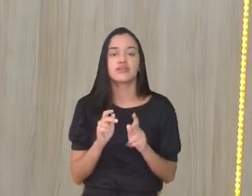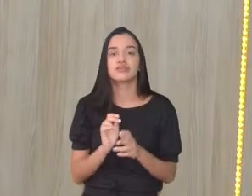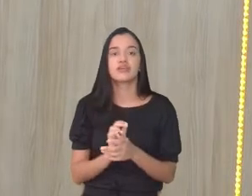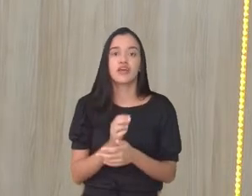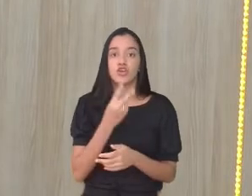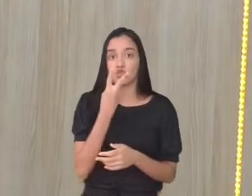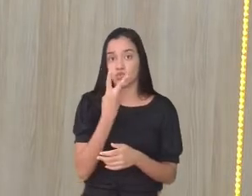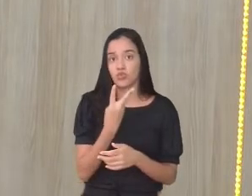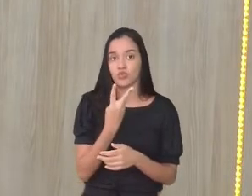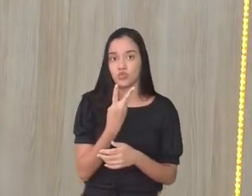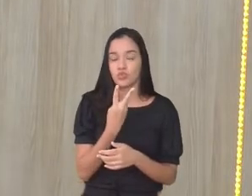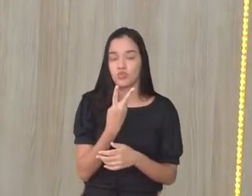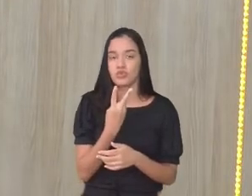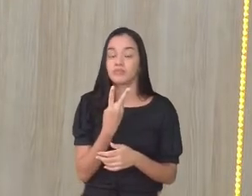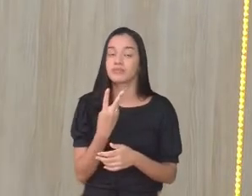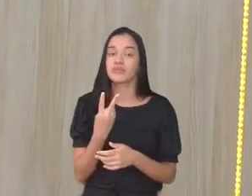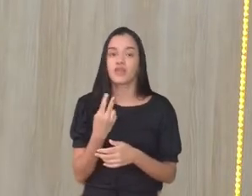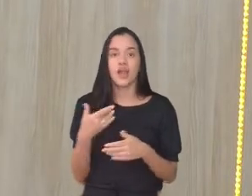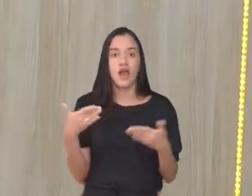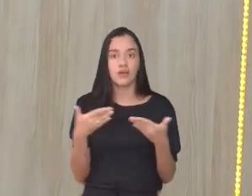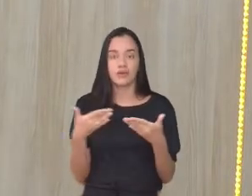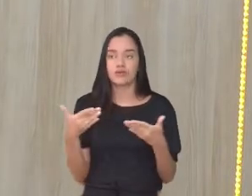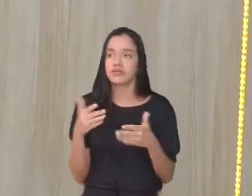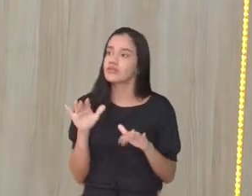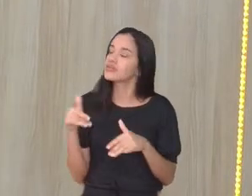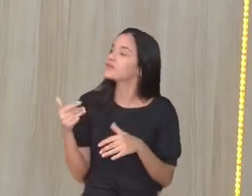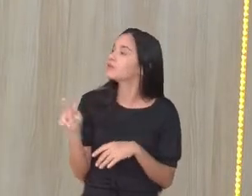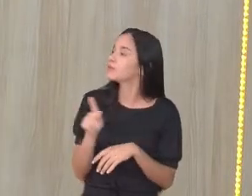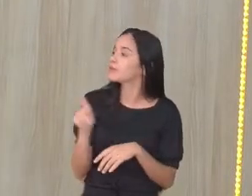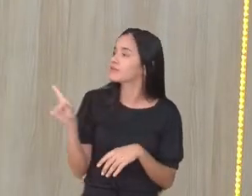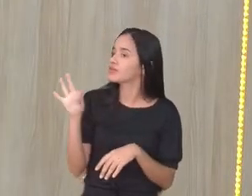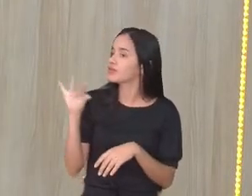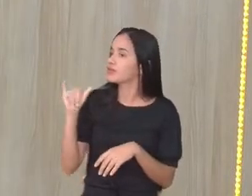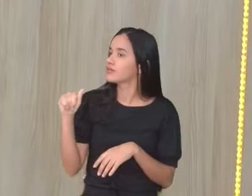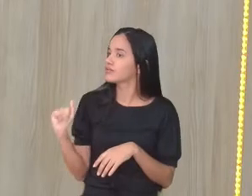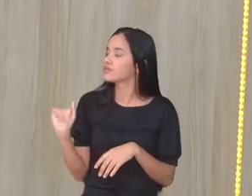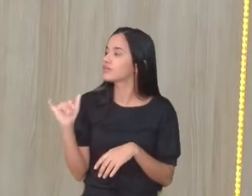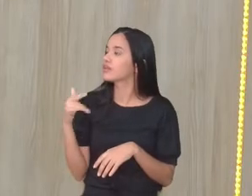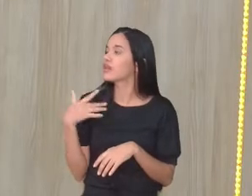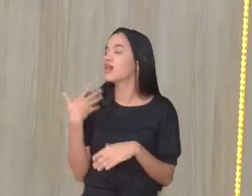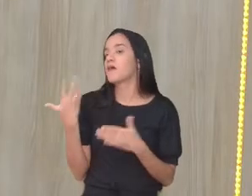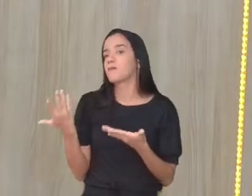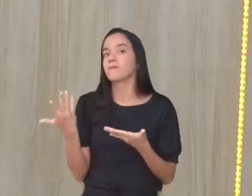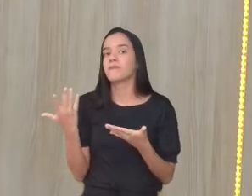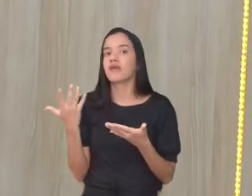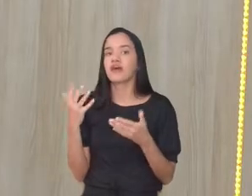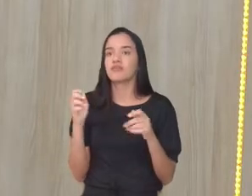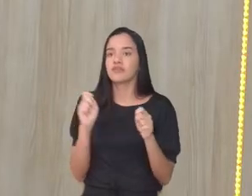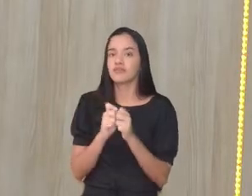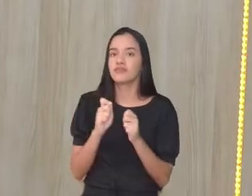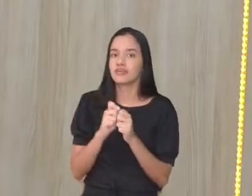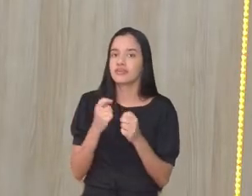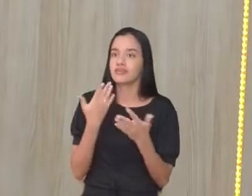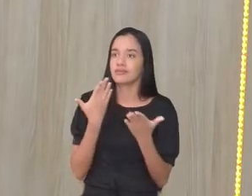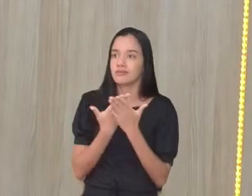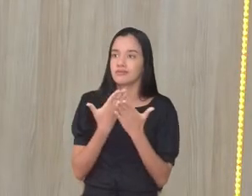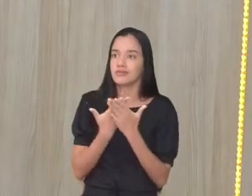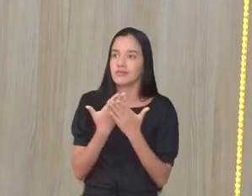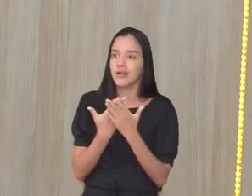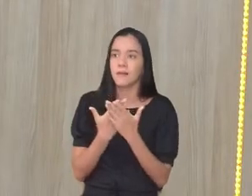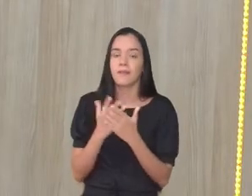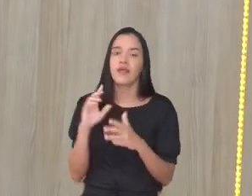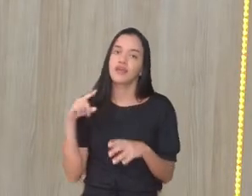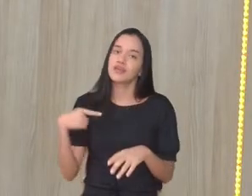viu, certo? Vou passar a palavrinha aqui para a professora Tânia, certo? Para ela fazer aí algumas considerações em relação à aula e a